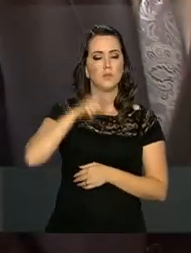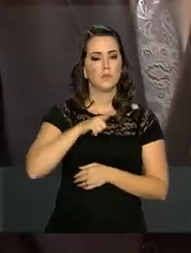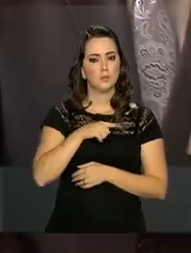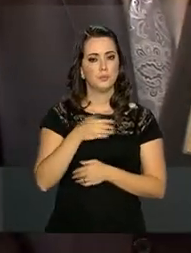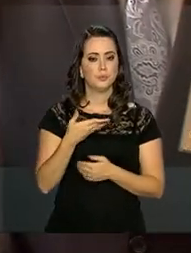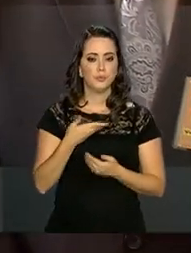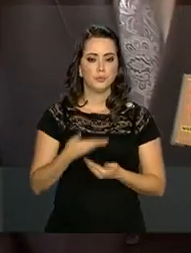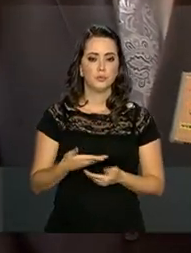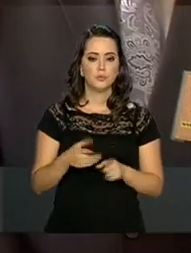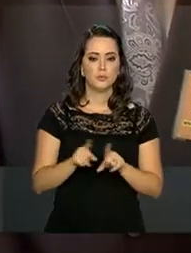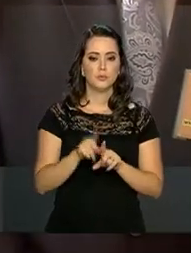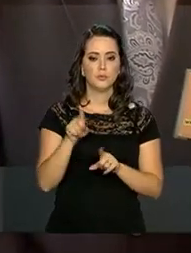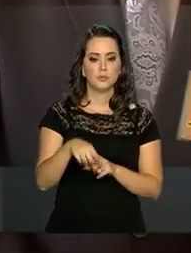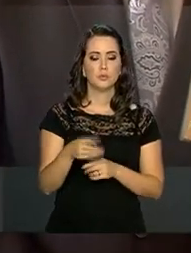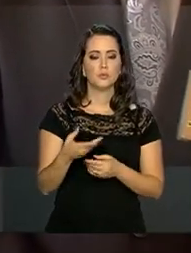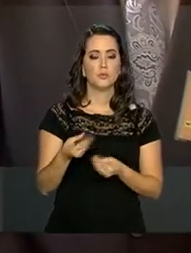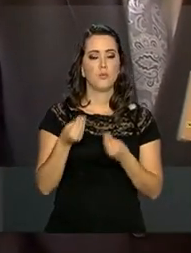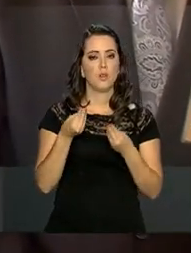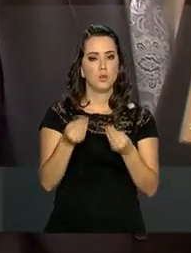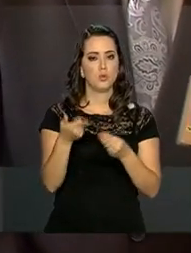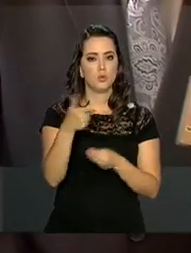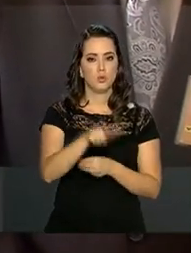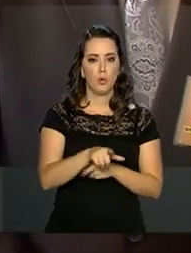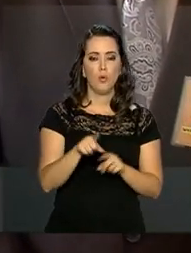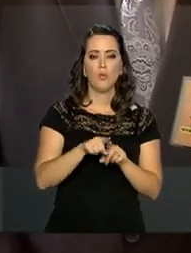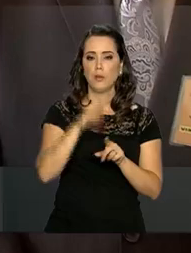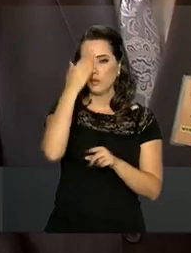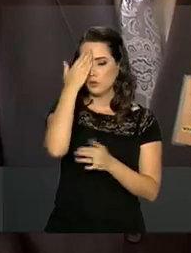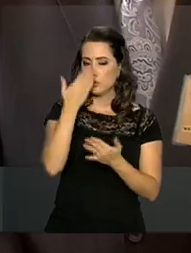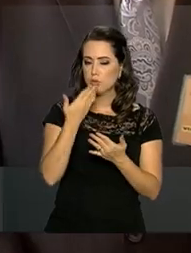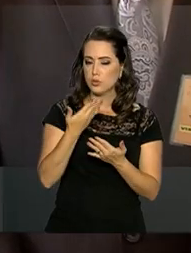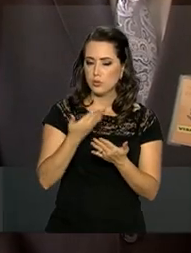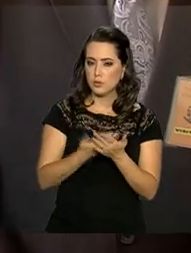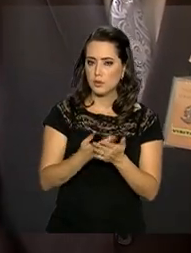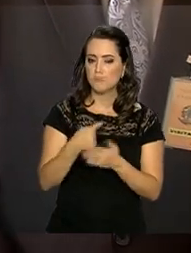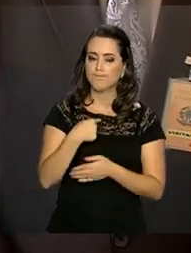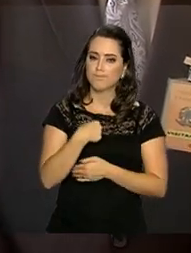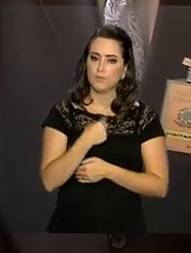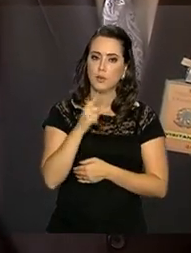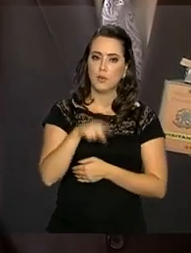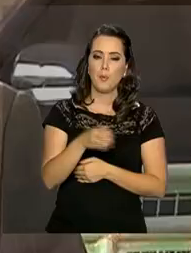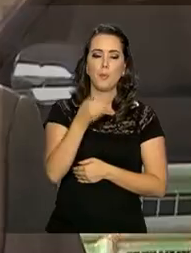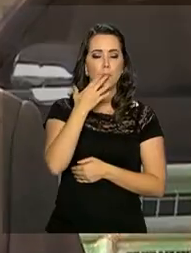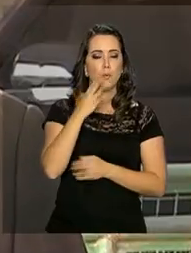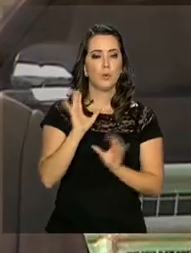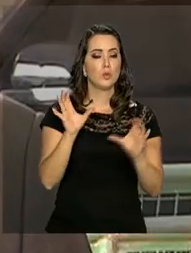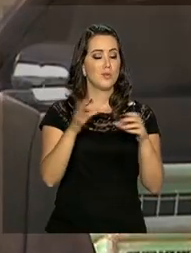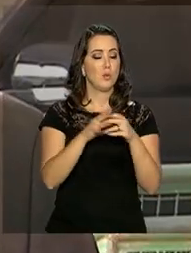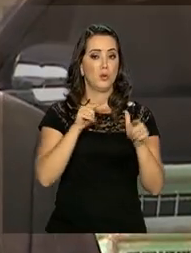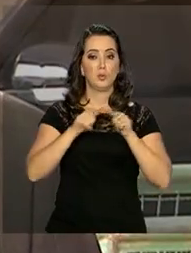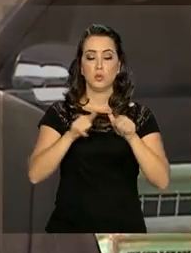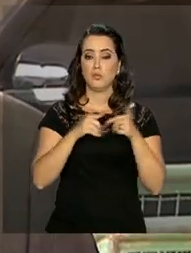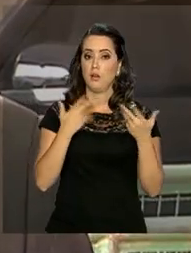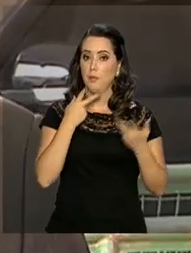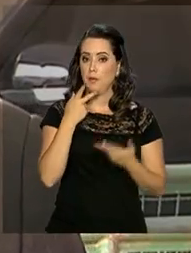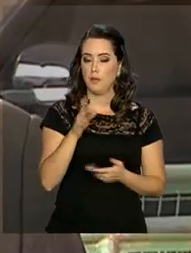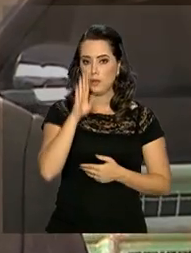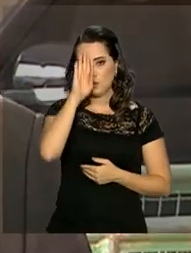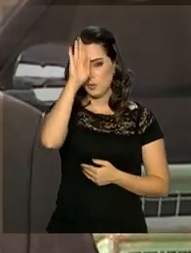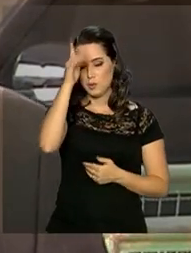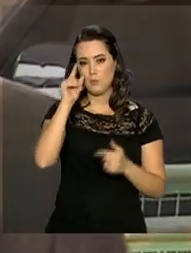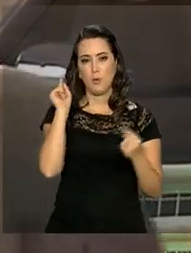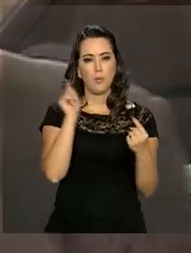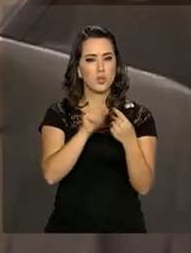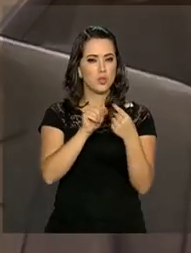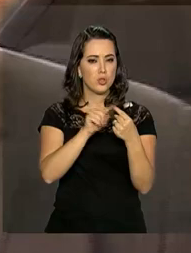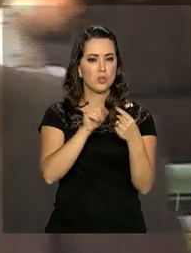Bolsonaro, confere a mim mais uma vez. Um privilégio participar dessa equipe. Diria que a principal tarefa